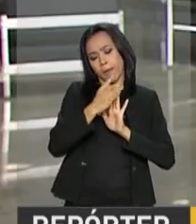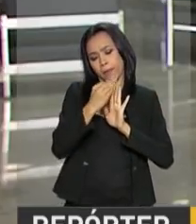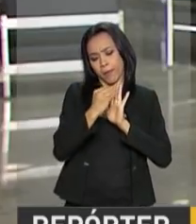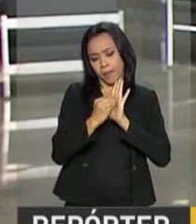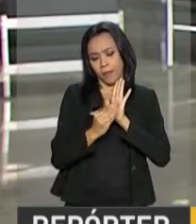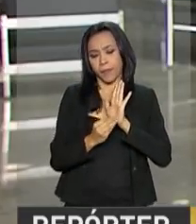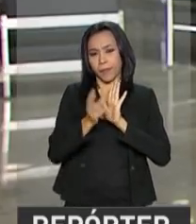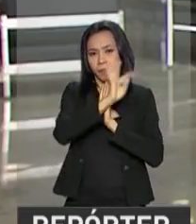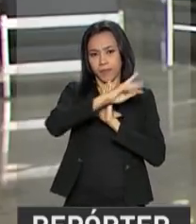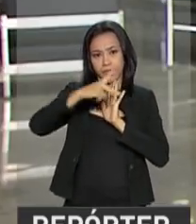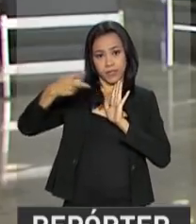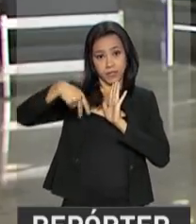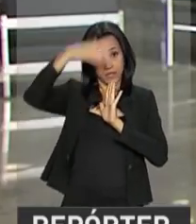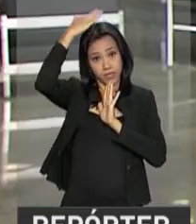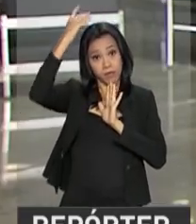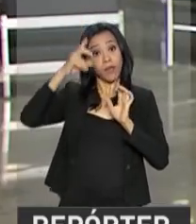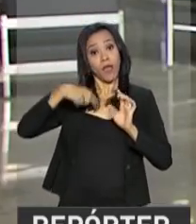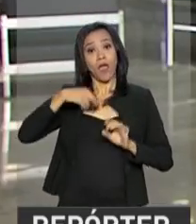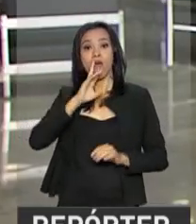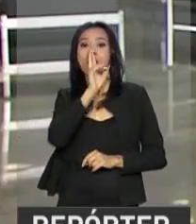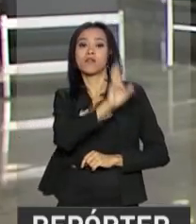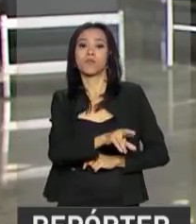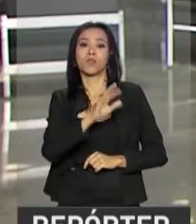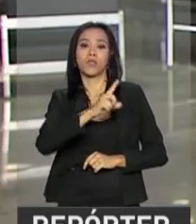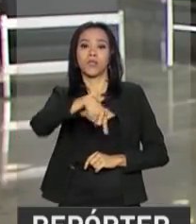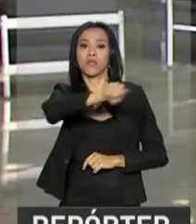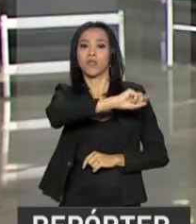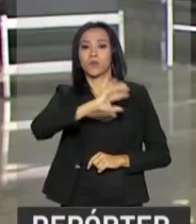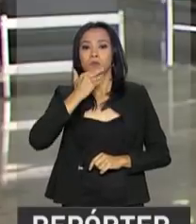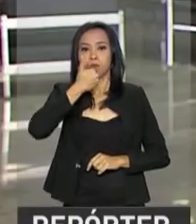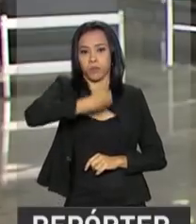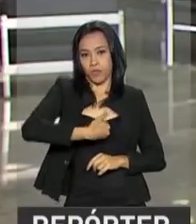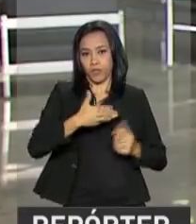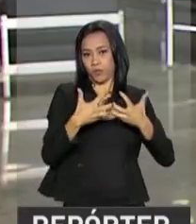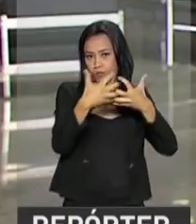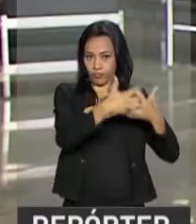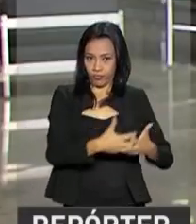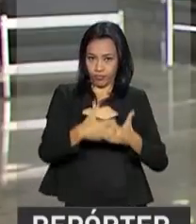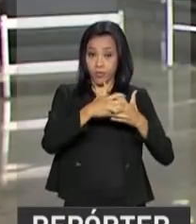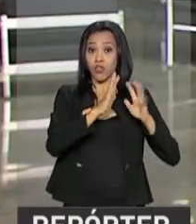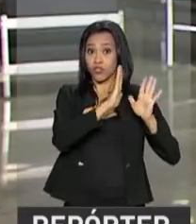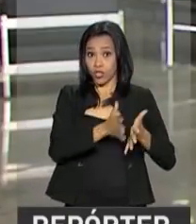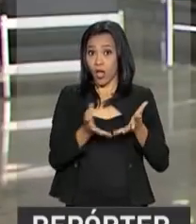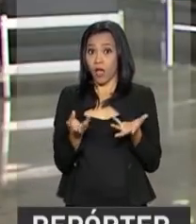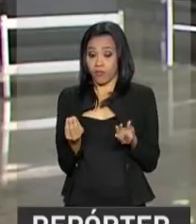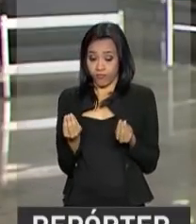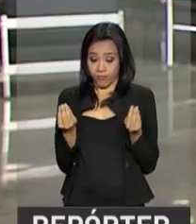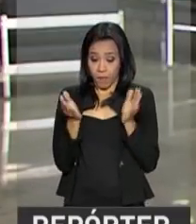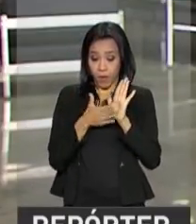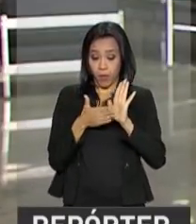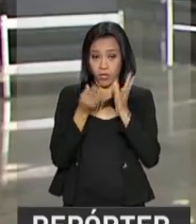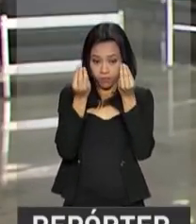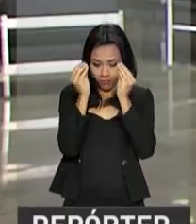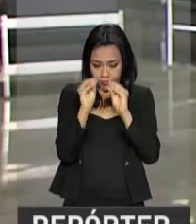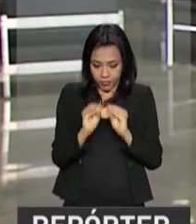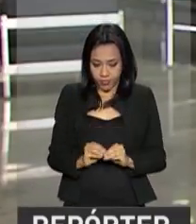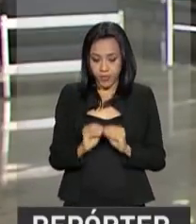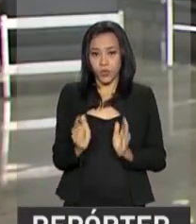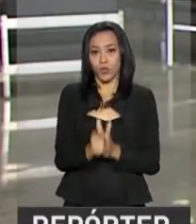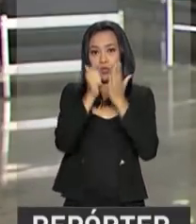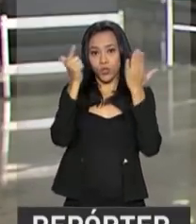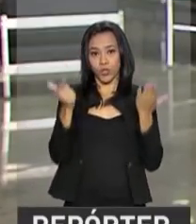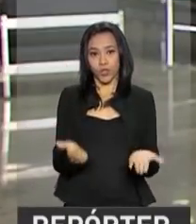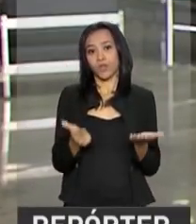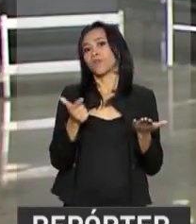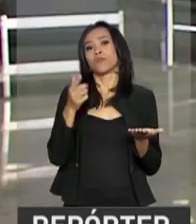temer para atender às reivindicações dos caminhoneiros elas foram publicadas na edição extra do diário oficial da união há